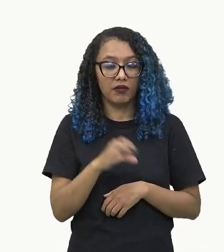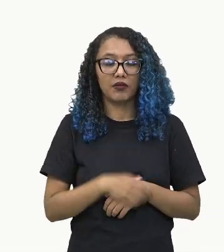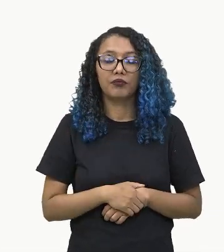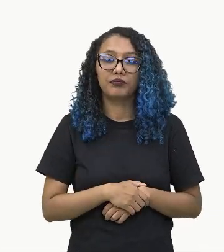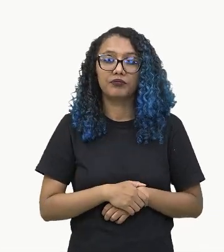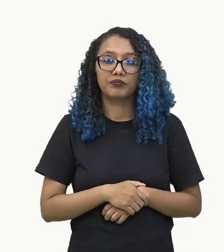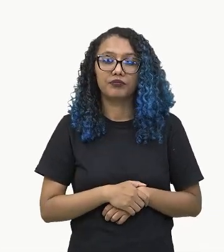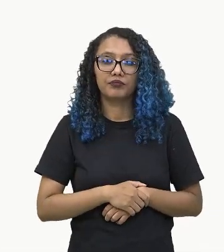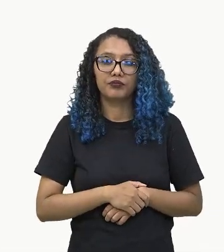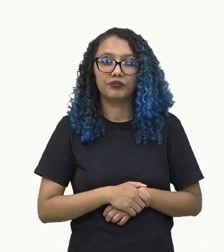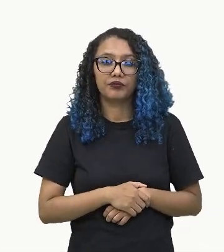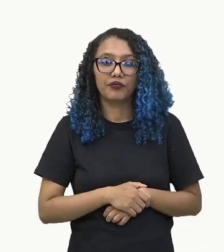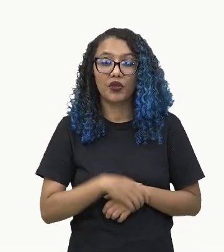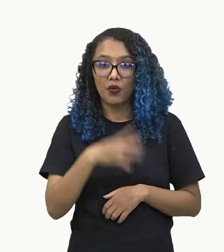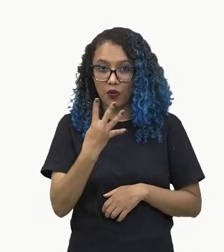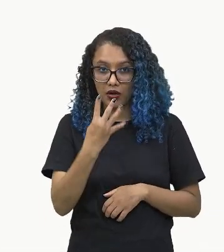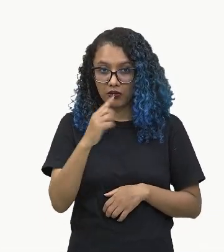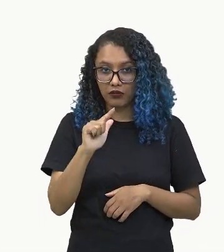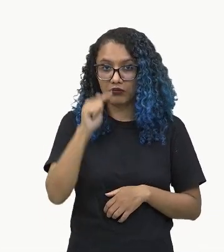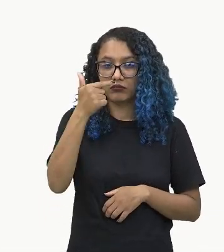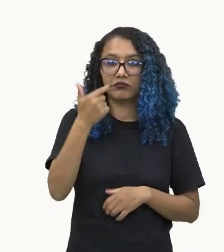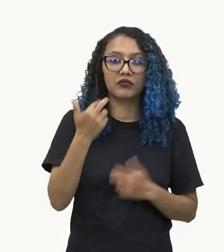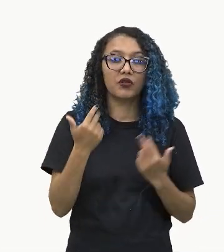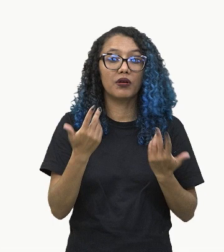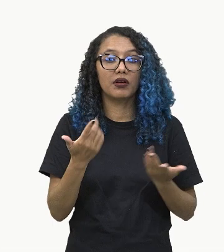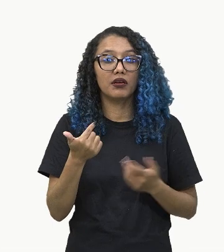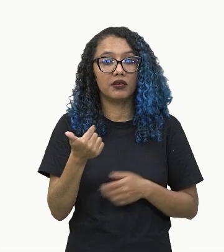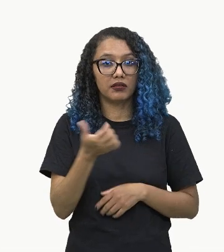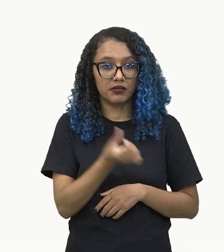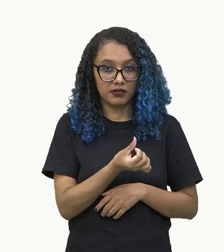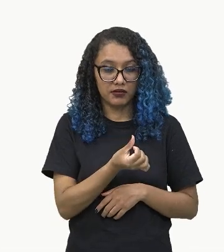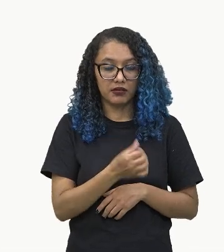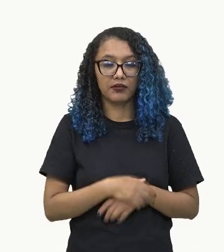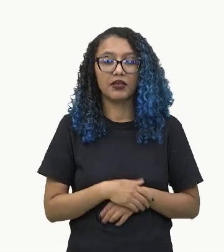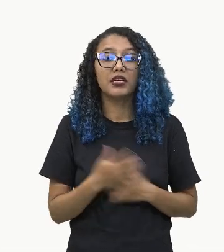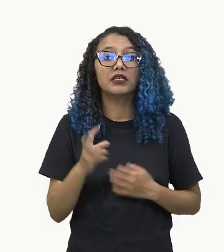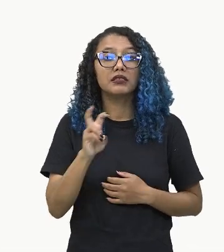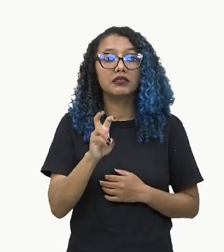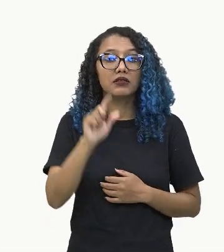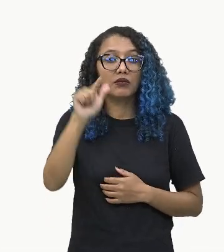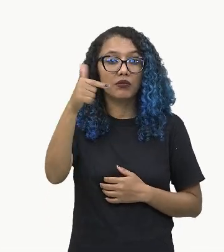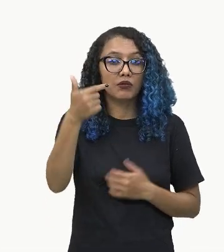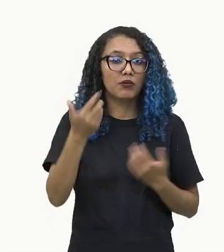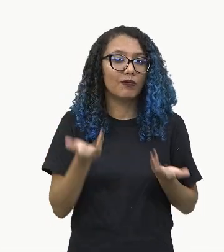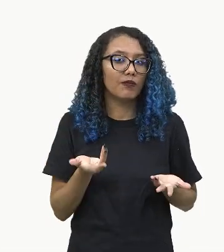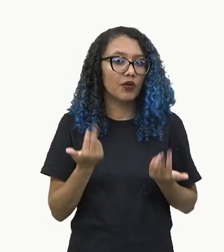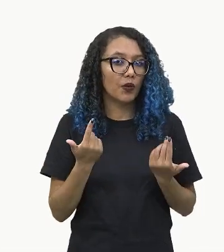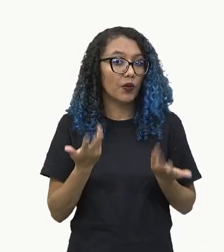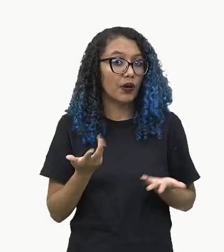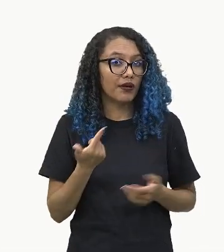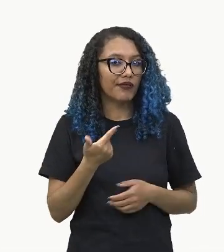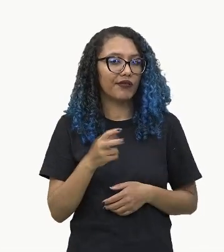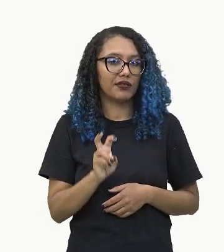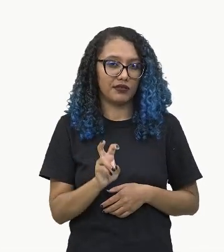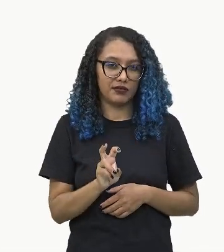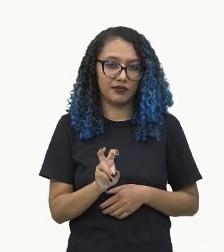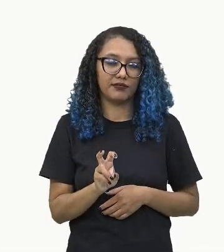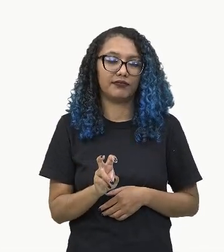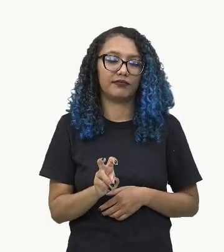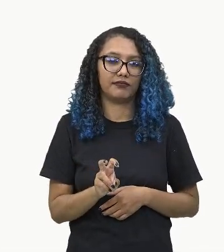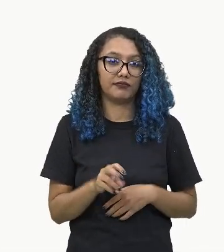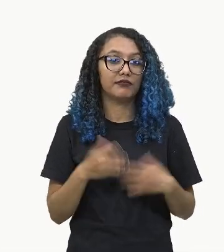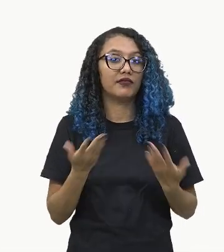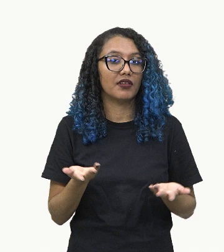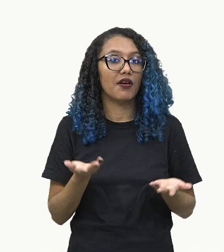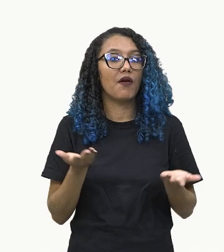9. 4 elevado ao quadrado, 16. E 5 elevado ao quadrado é 25.